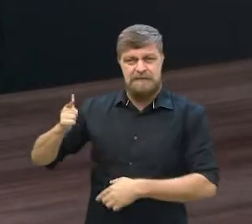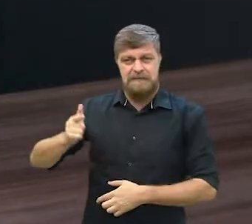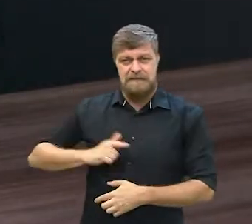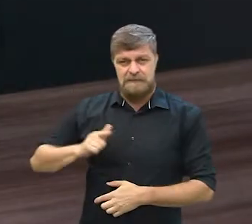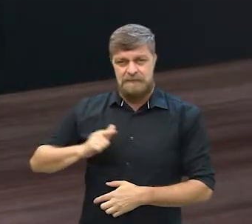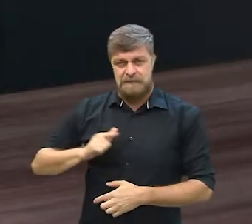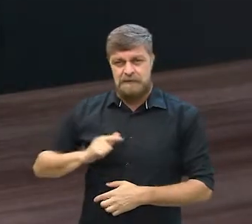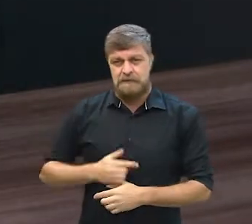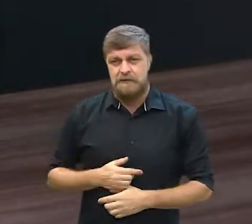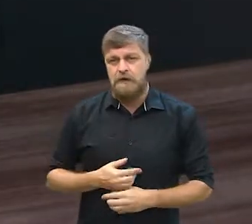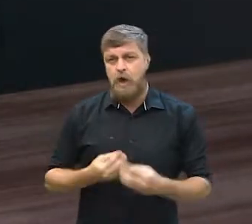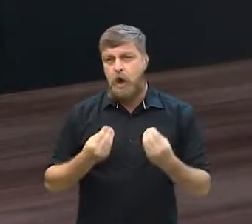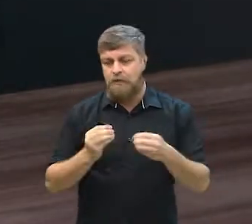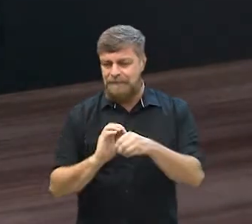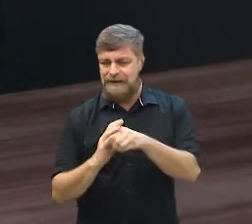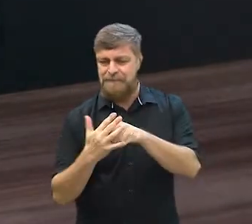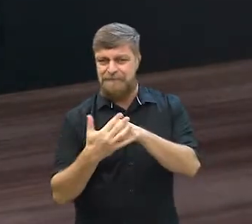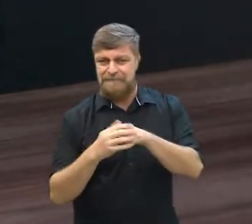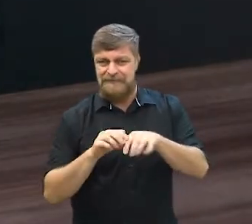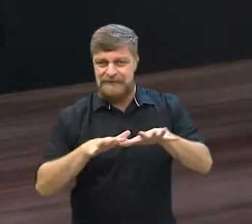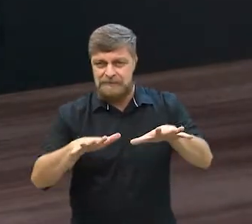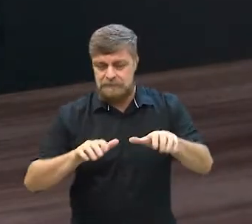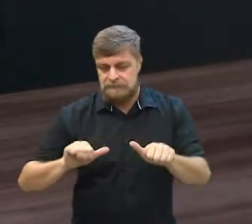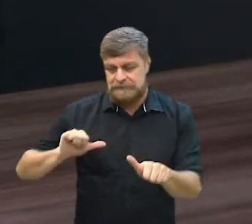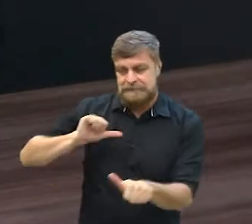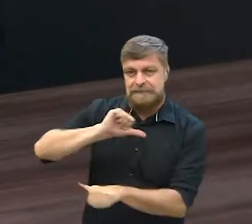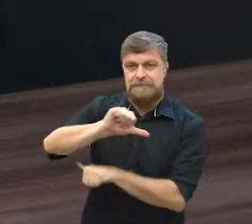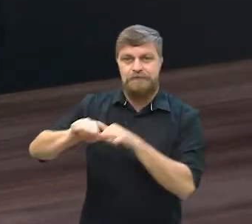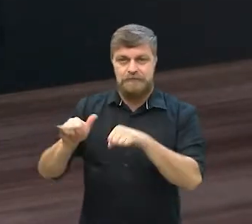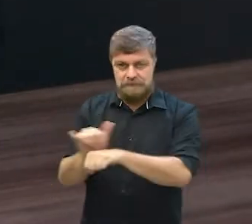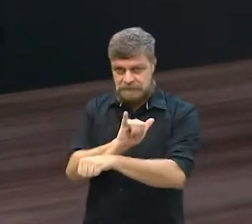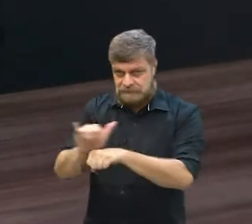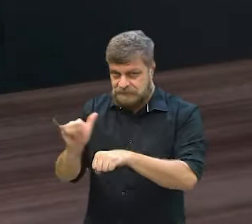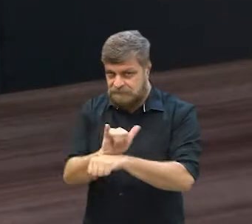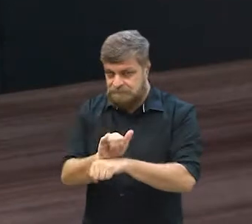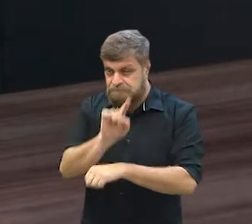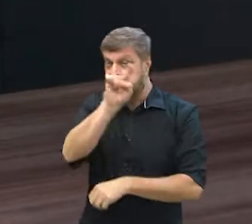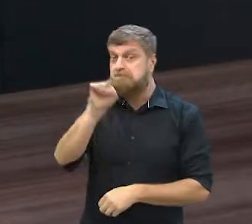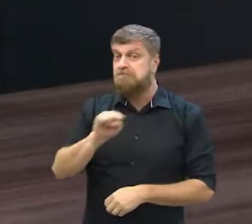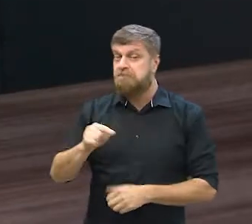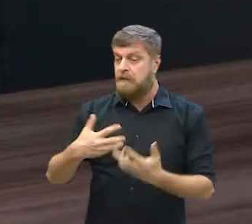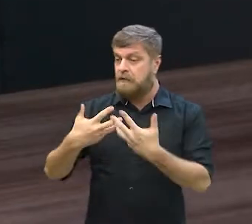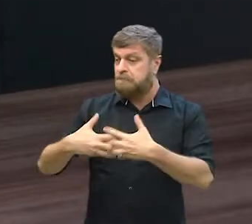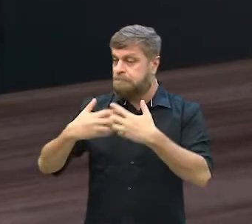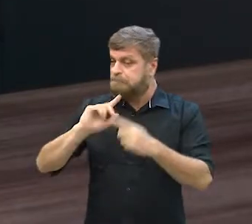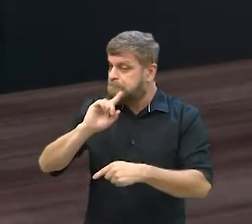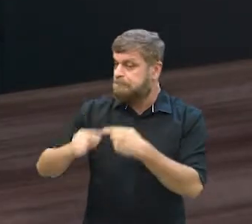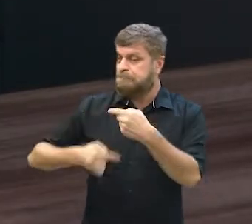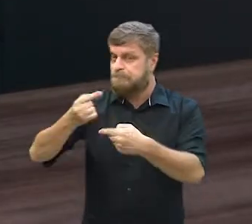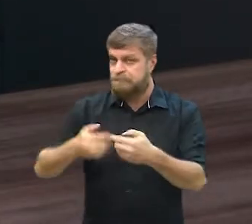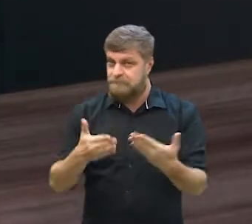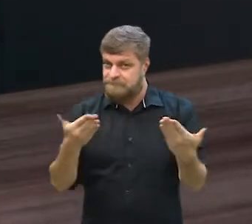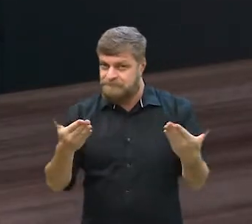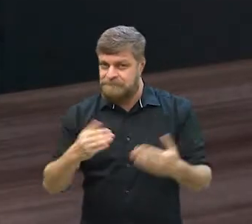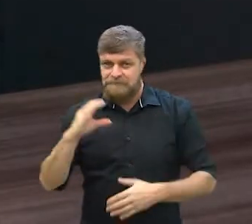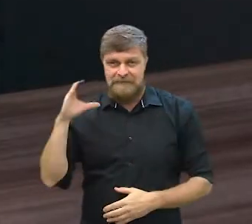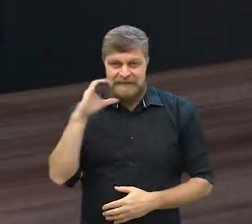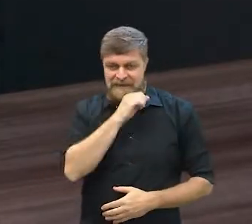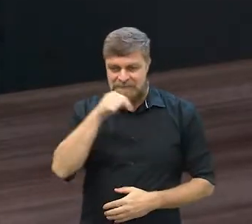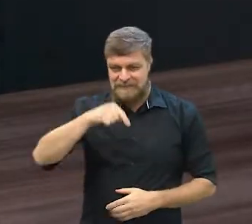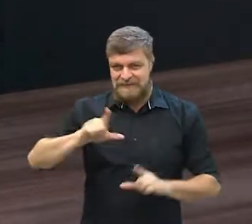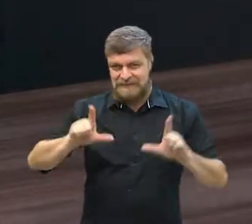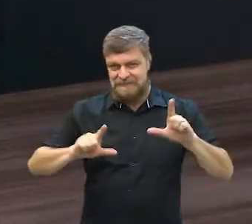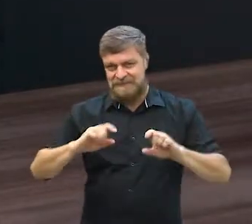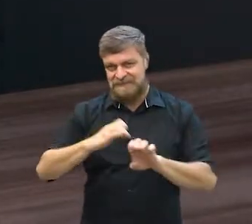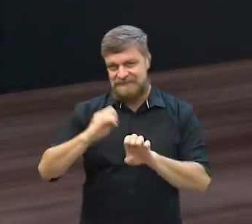sucesso, faz muito sucesso e com a pandemia teve que se reinventar. Será que ela continua fazendo sucesso? Já já